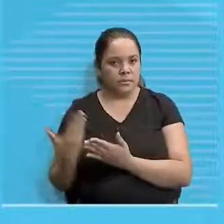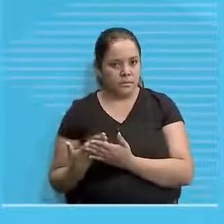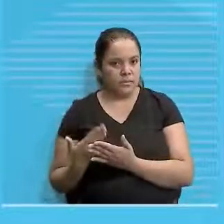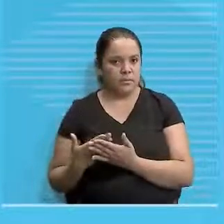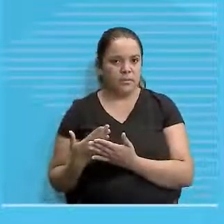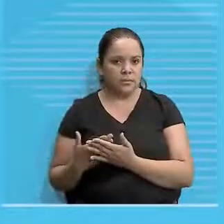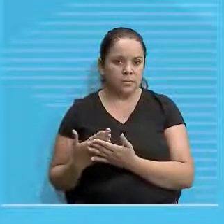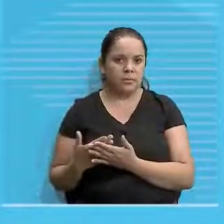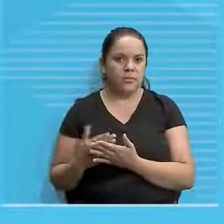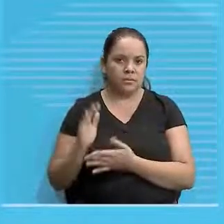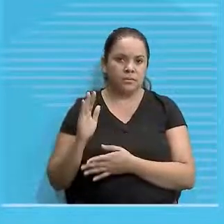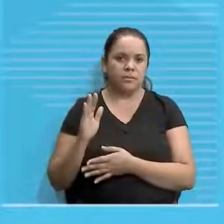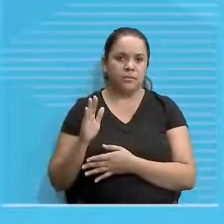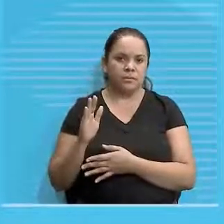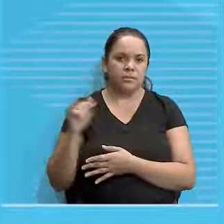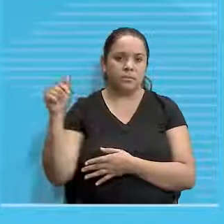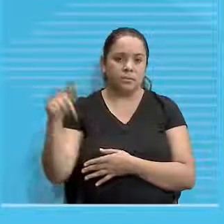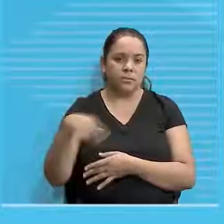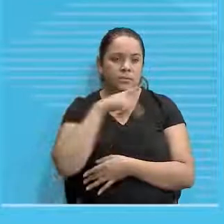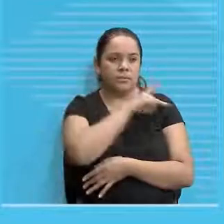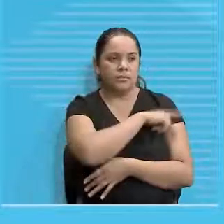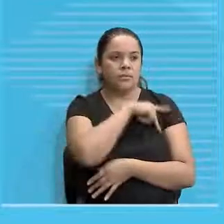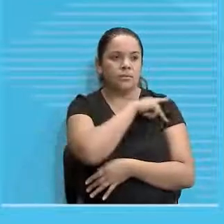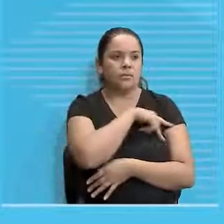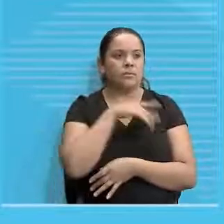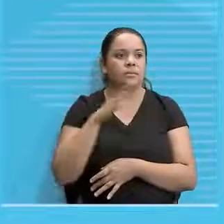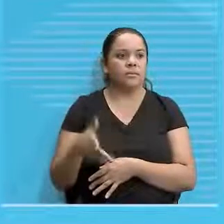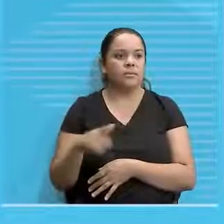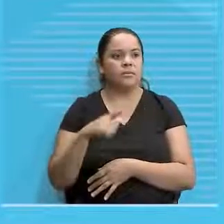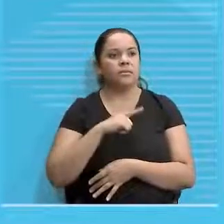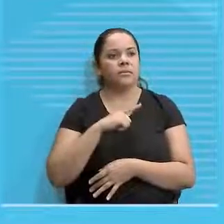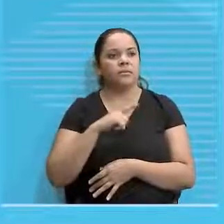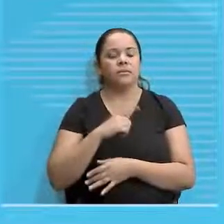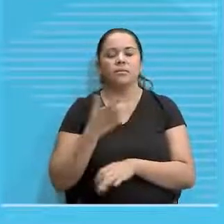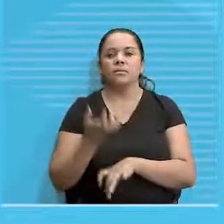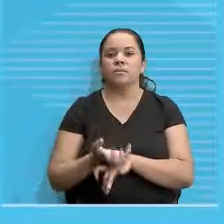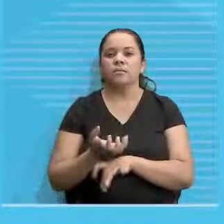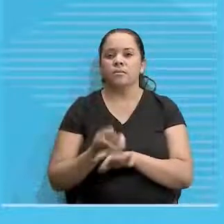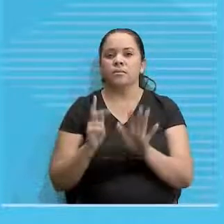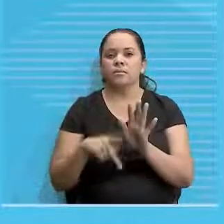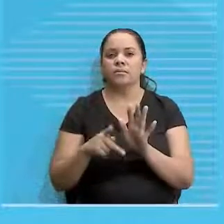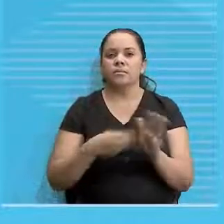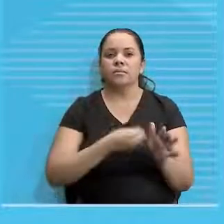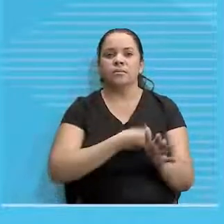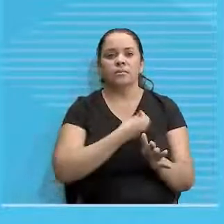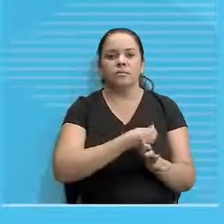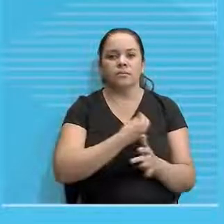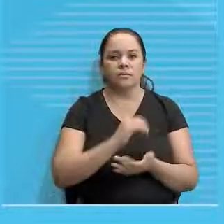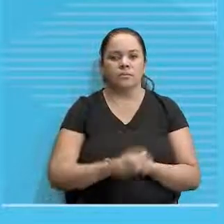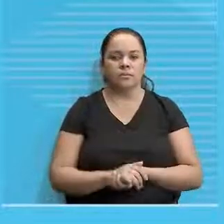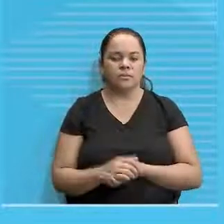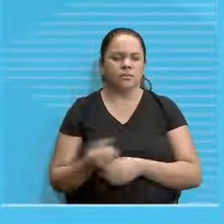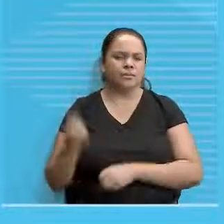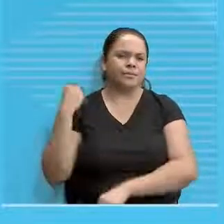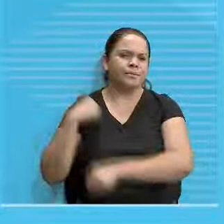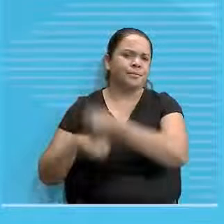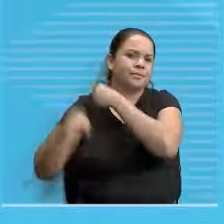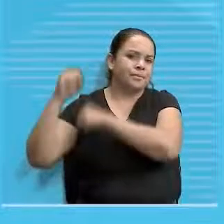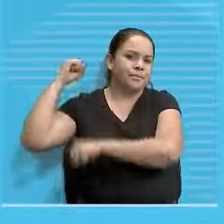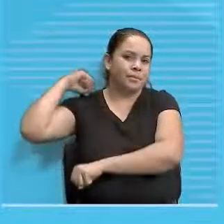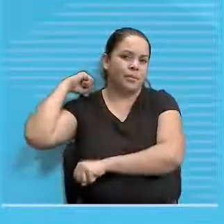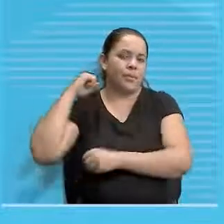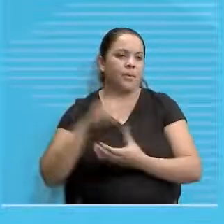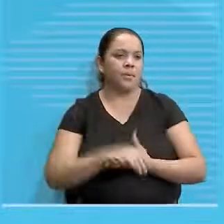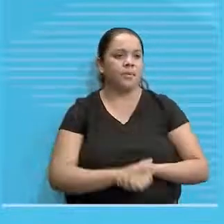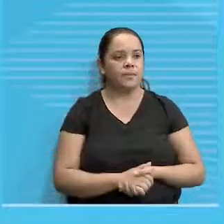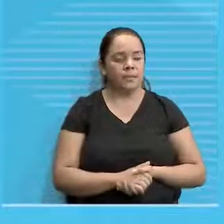essa disciplina projeto de vida há alguns anos anteriores. Então, a ideia aqui não é te fazer